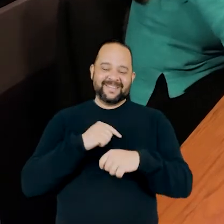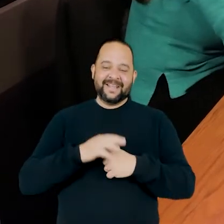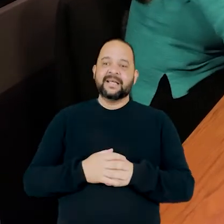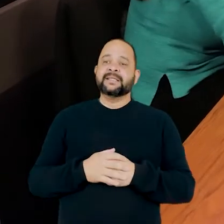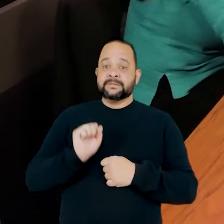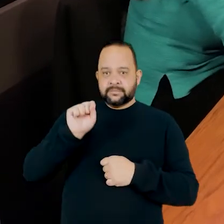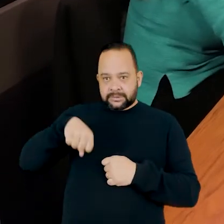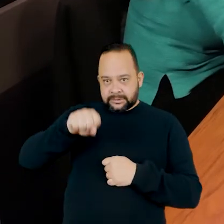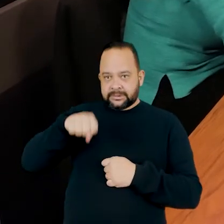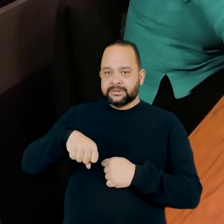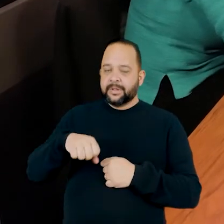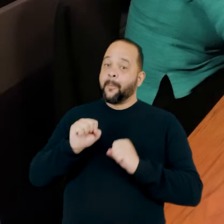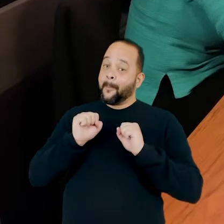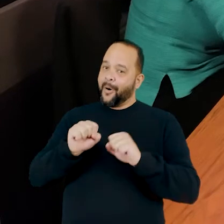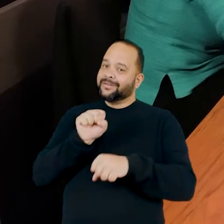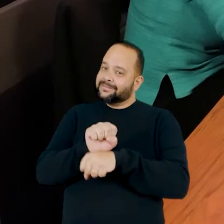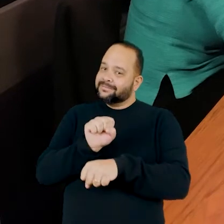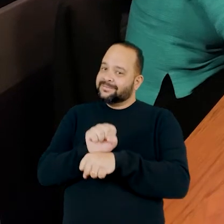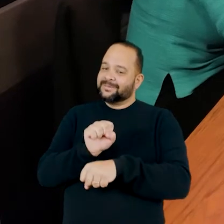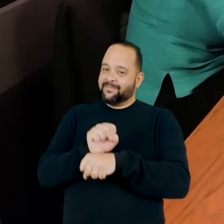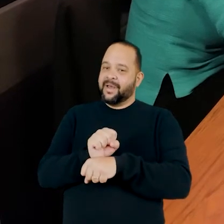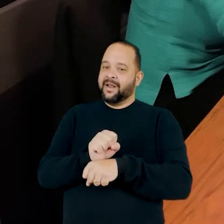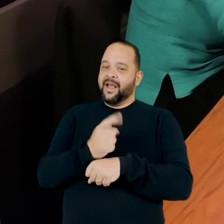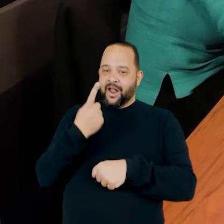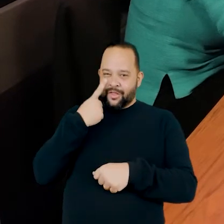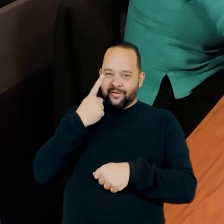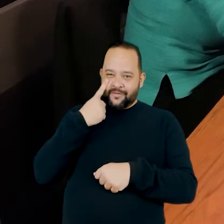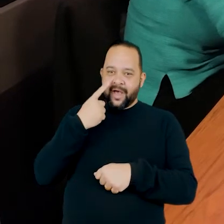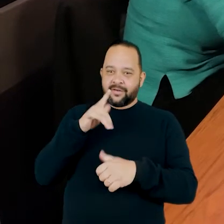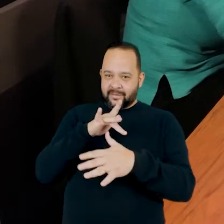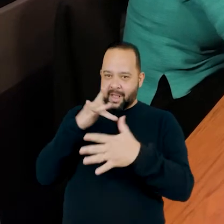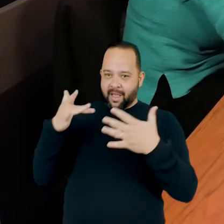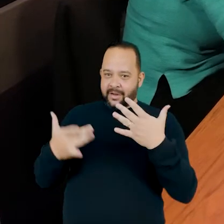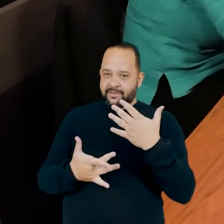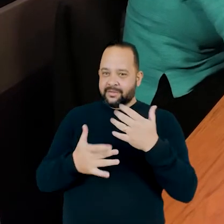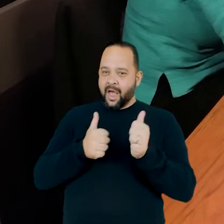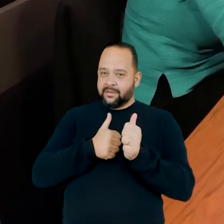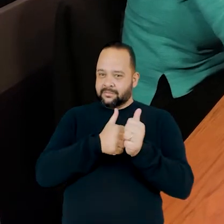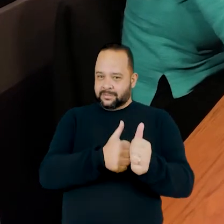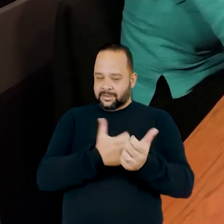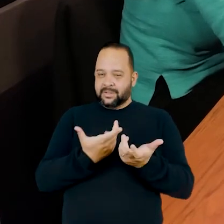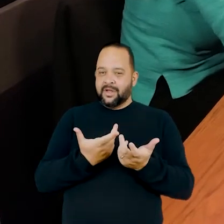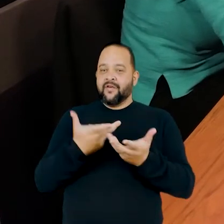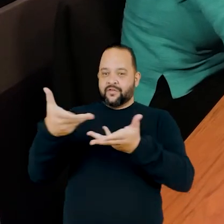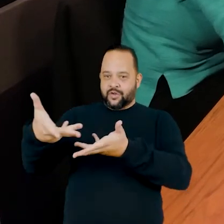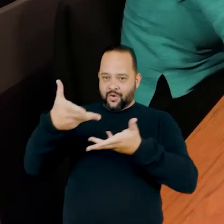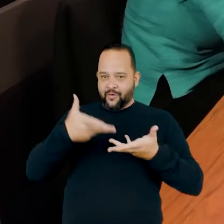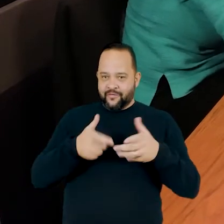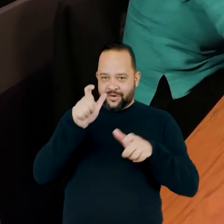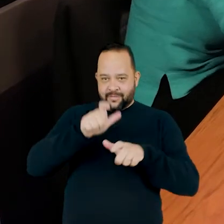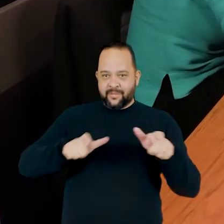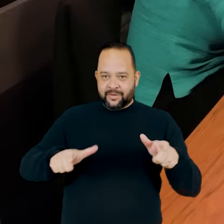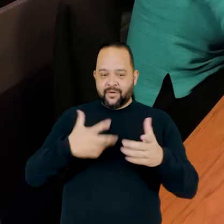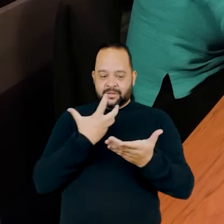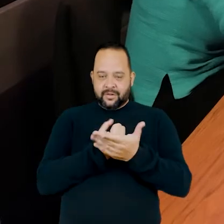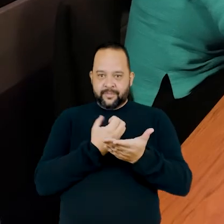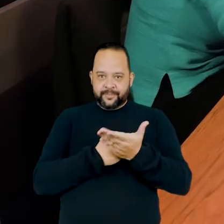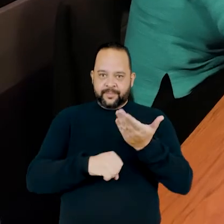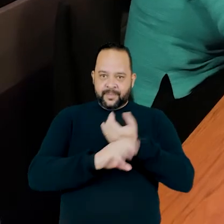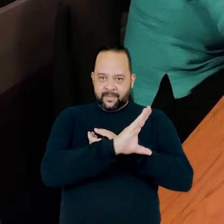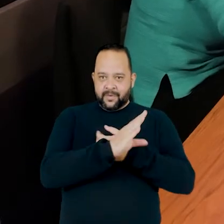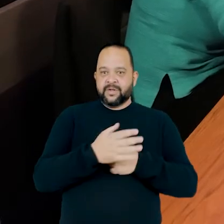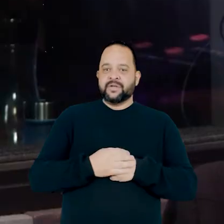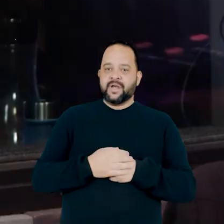Mas, sim, podem esperar, né? Nos acompanhem nas redes sociais, né? Eu faço esse convite pra quem está nos ouvindo, principalmente.